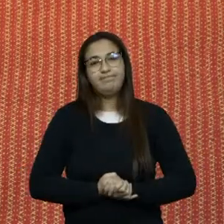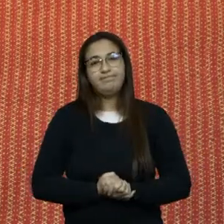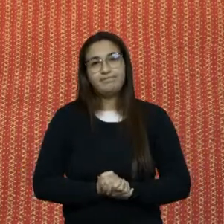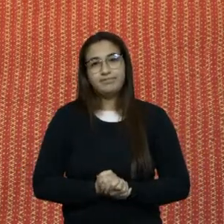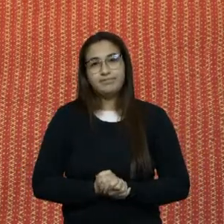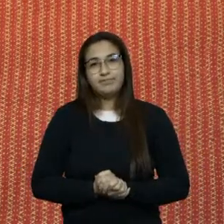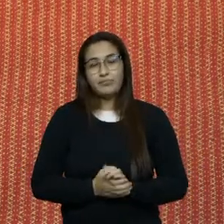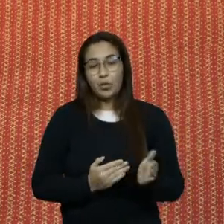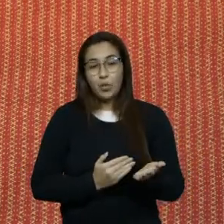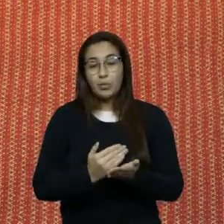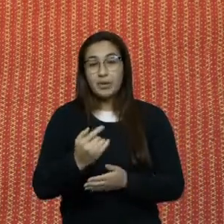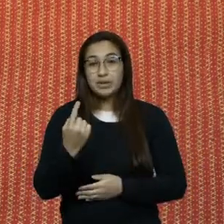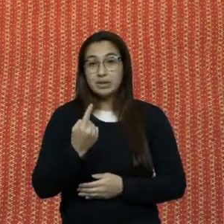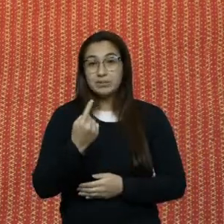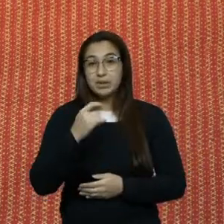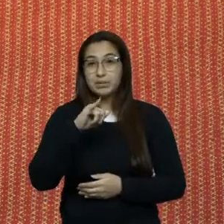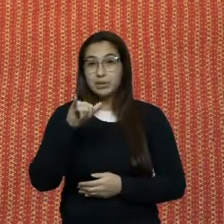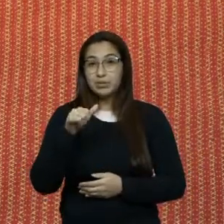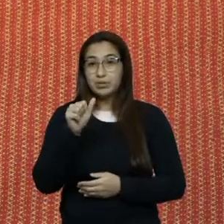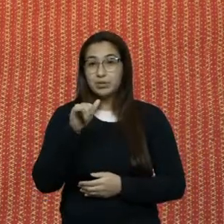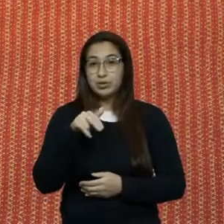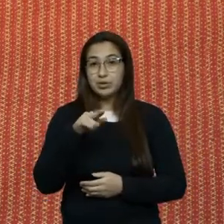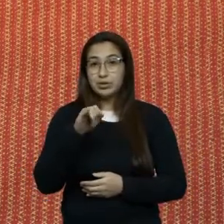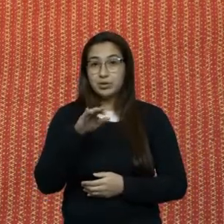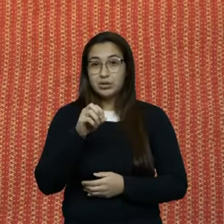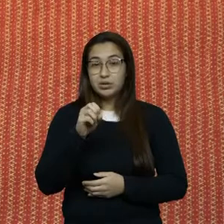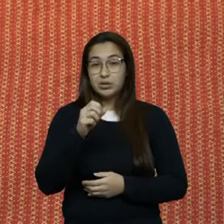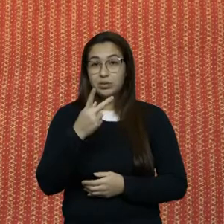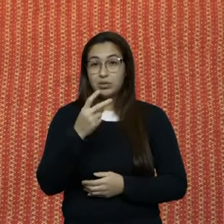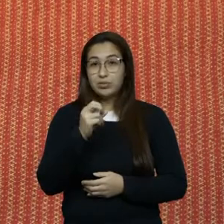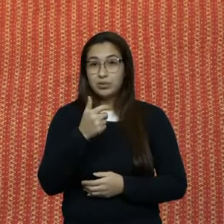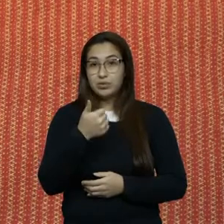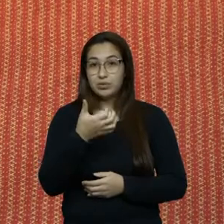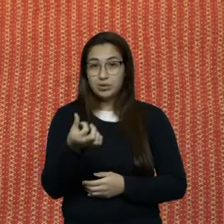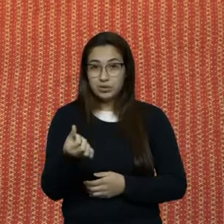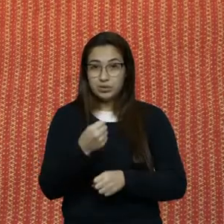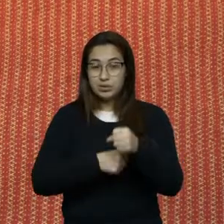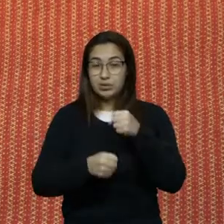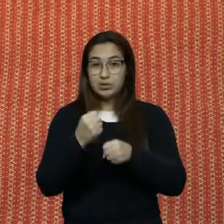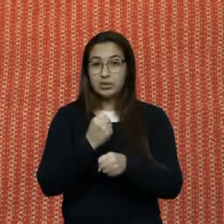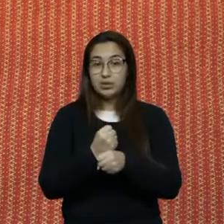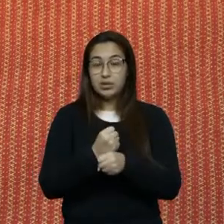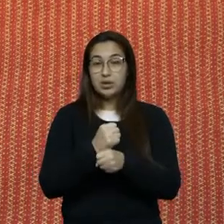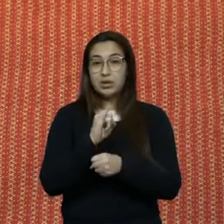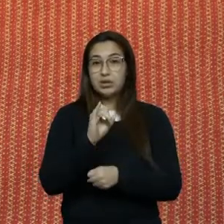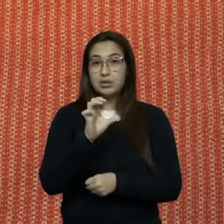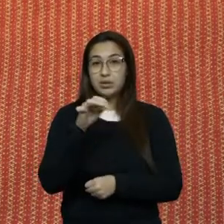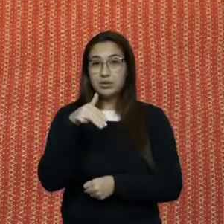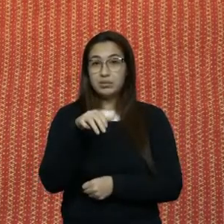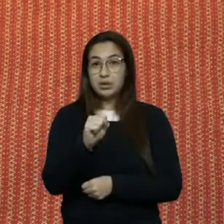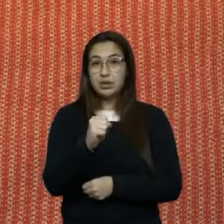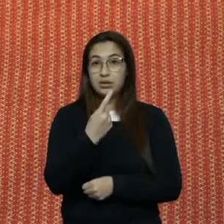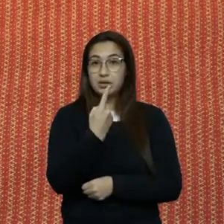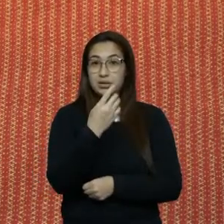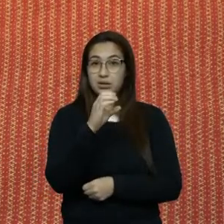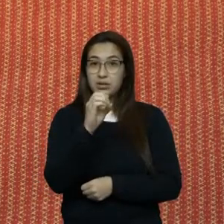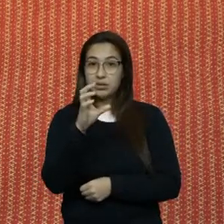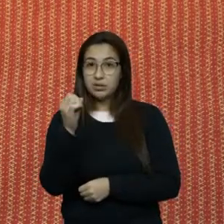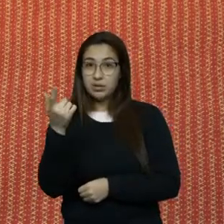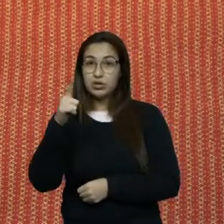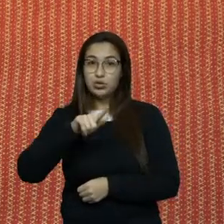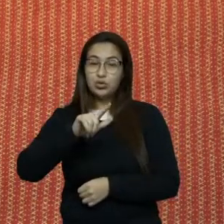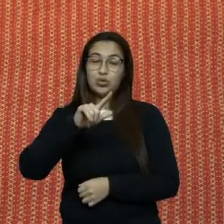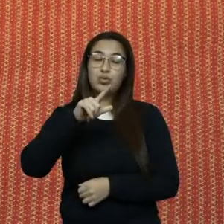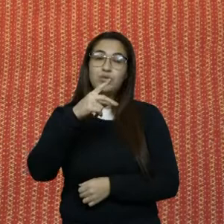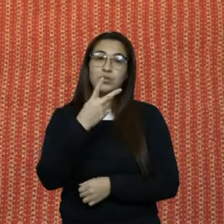partir do dia primeiro de janeiro agora de 2016 pelo convênio ICMS sem é que foi renovado agora